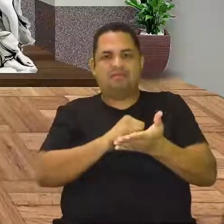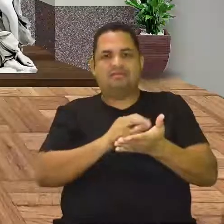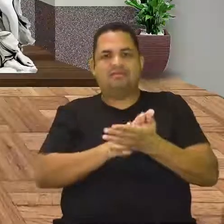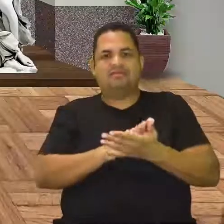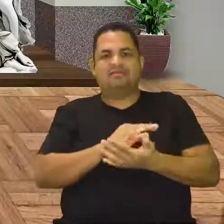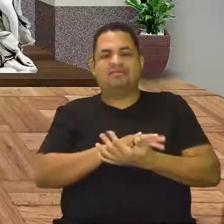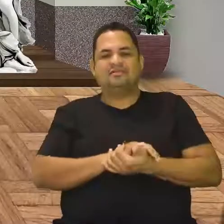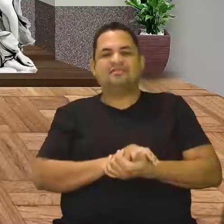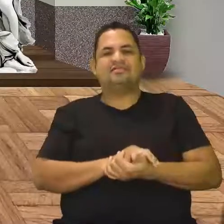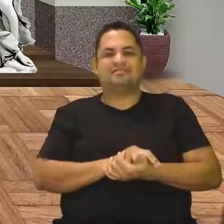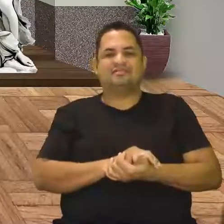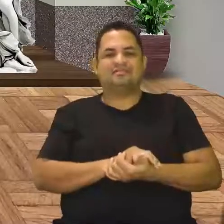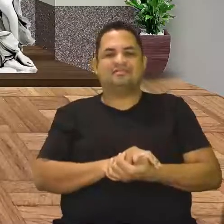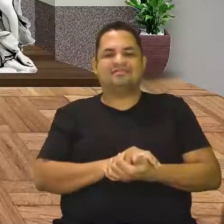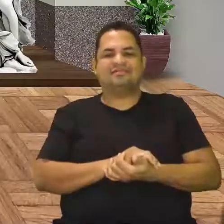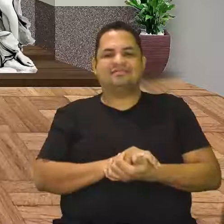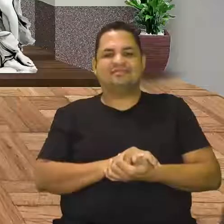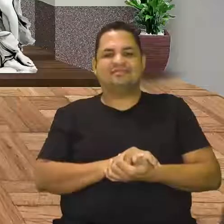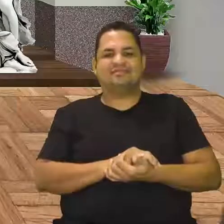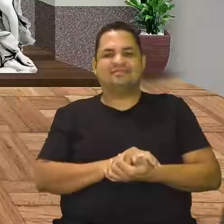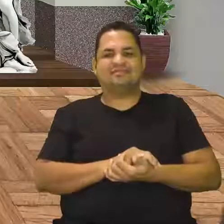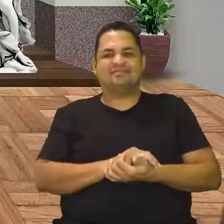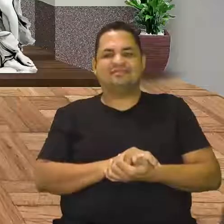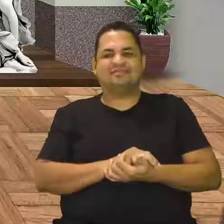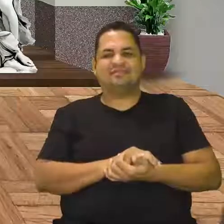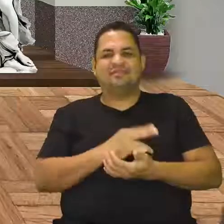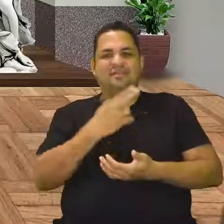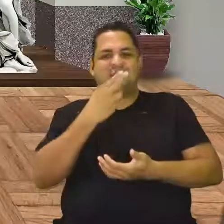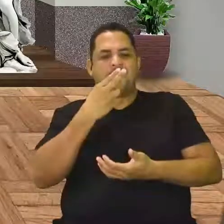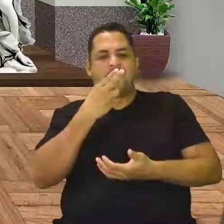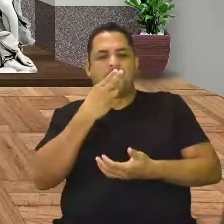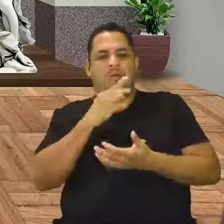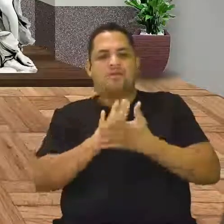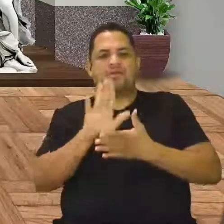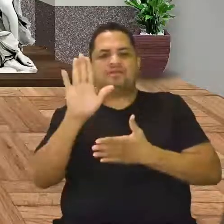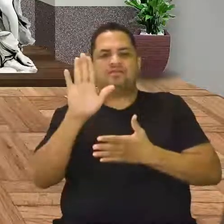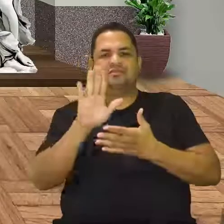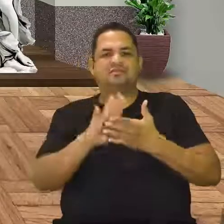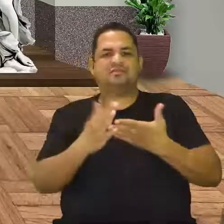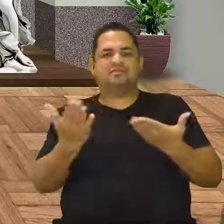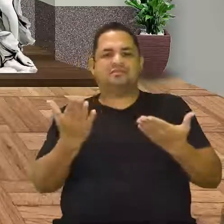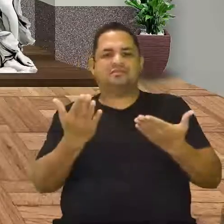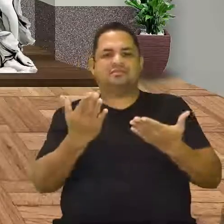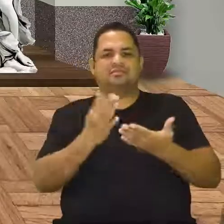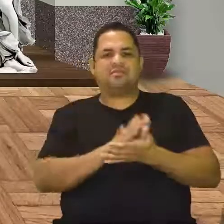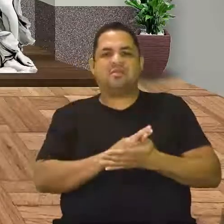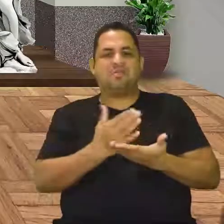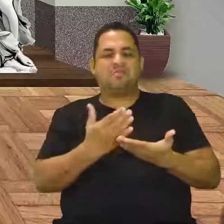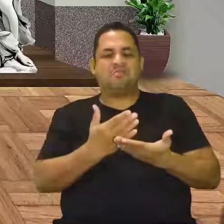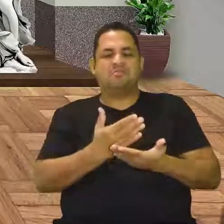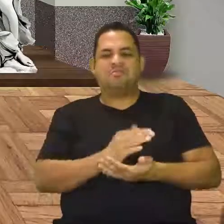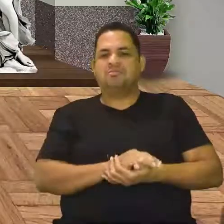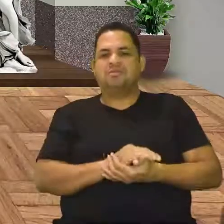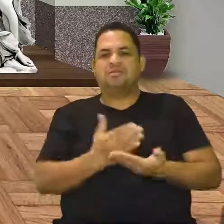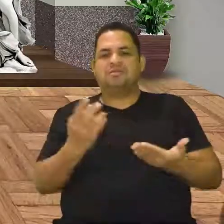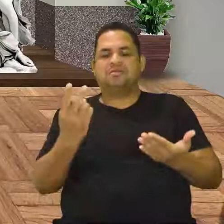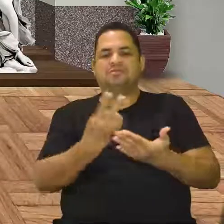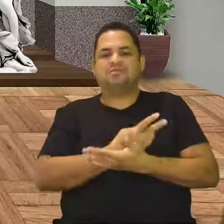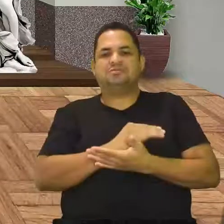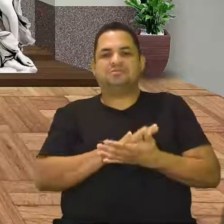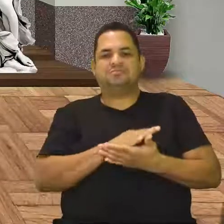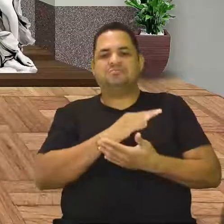picolé é então assim Hitler ele cometeu basicamente esse suicídio Quem